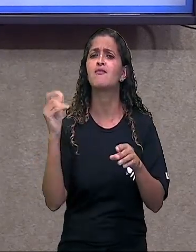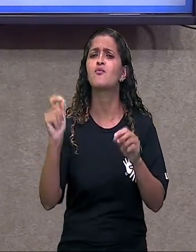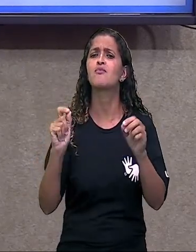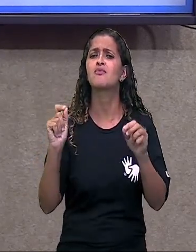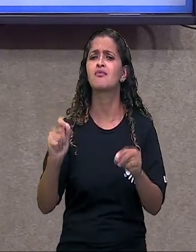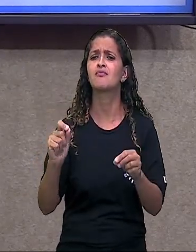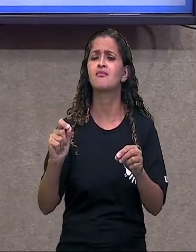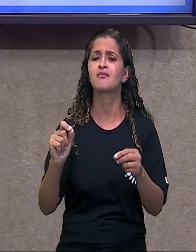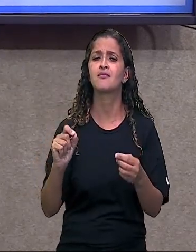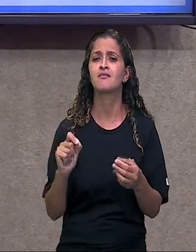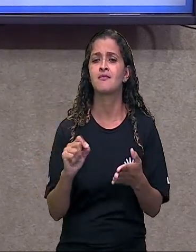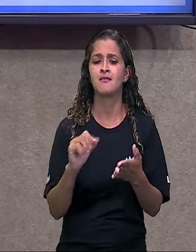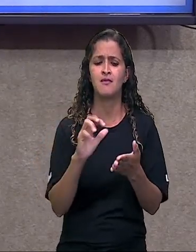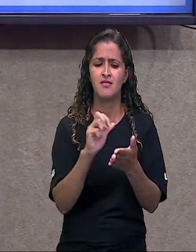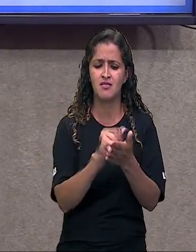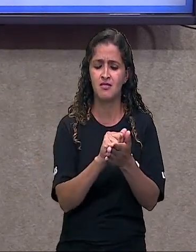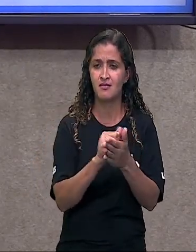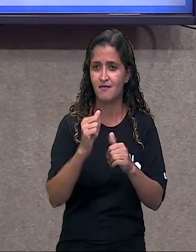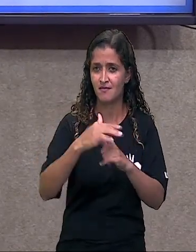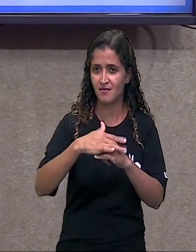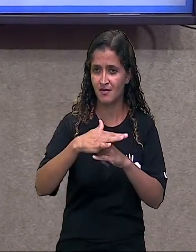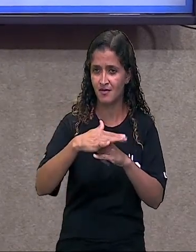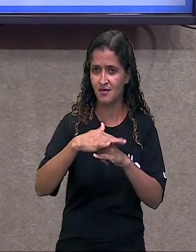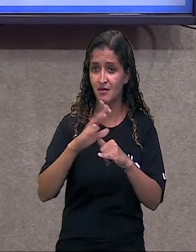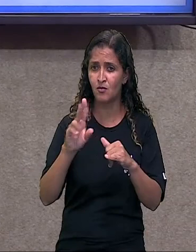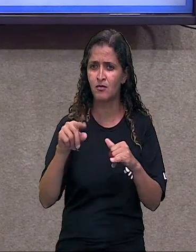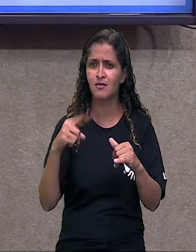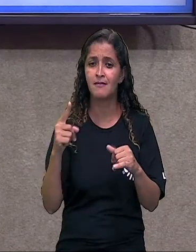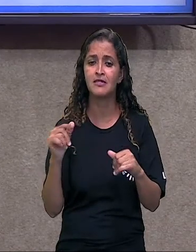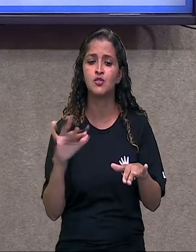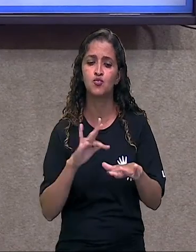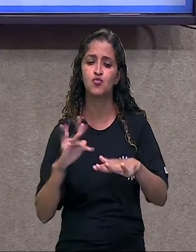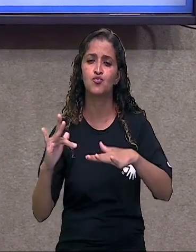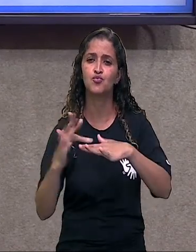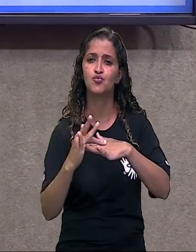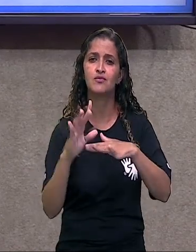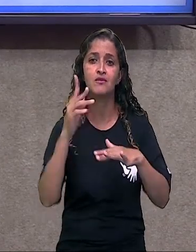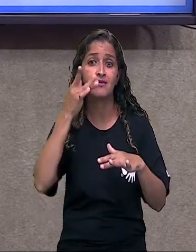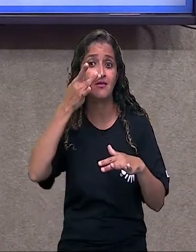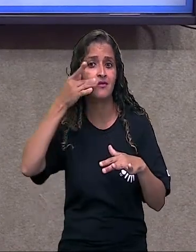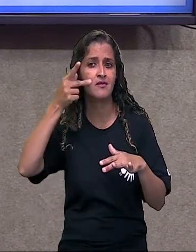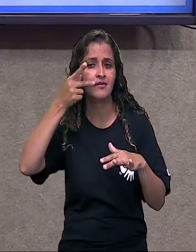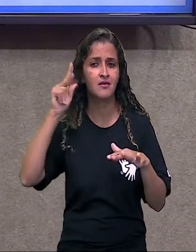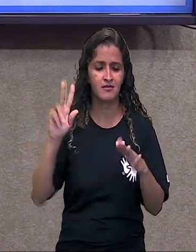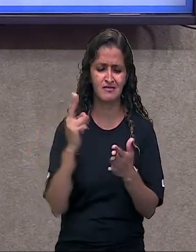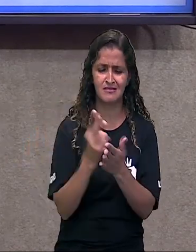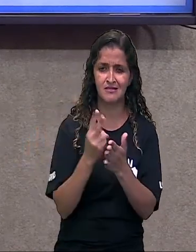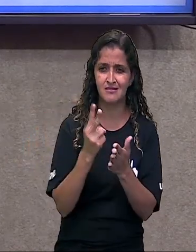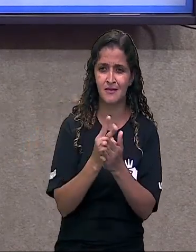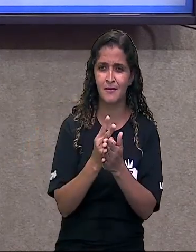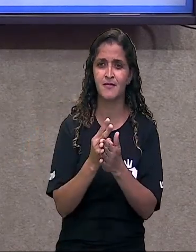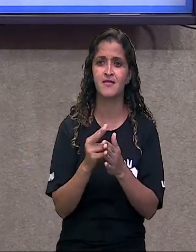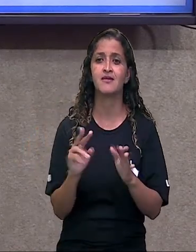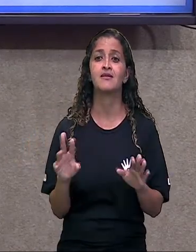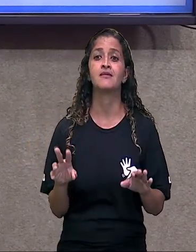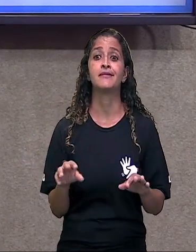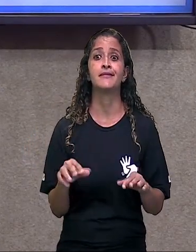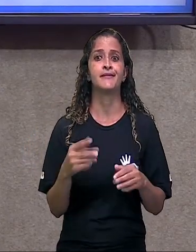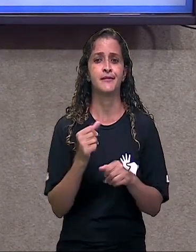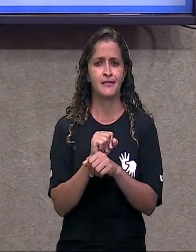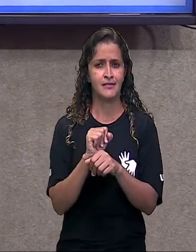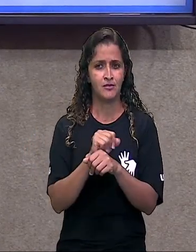inscreva no nosso canal do YouTube e acesse as nossas redes sociais SMED GV, tá bom? Eu espero que eu tenha